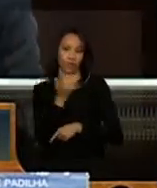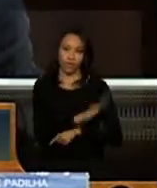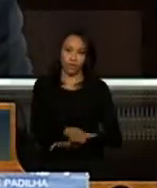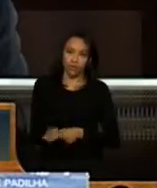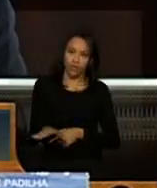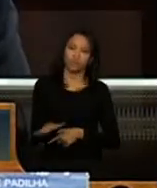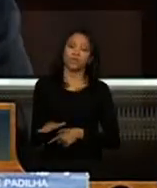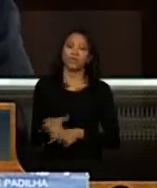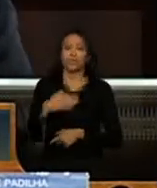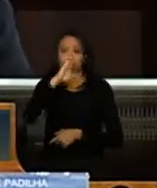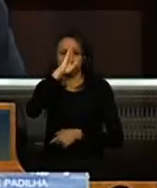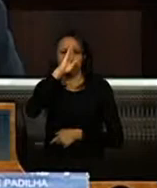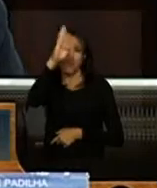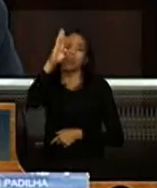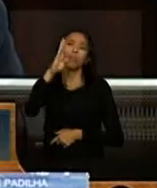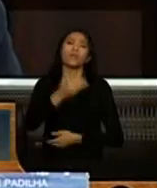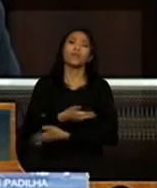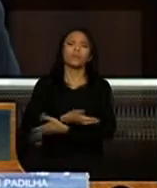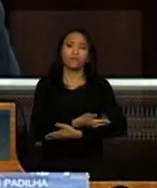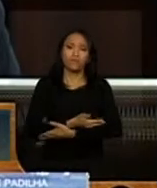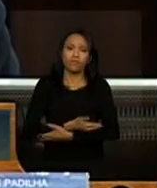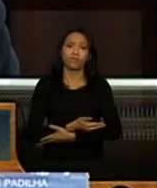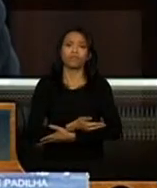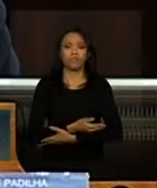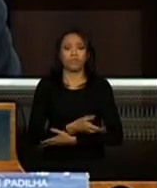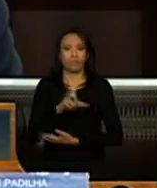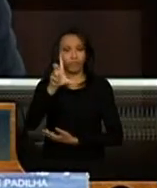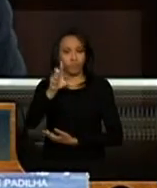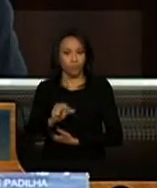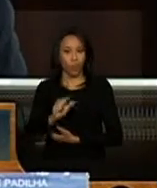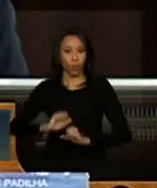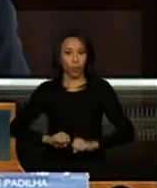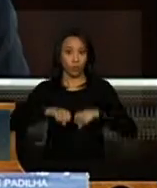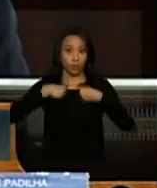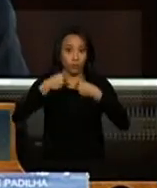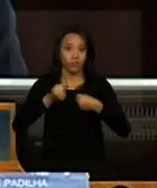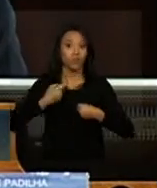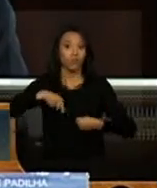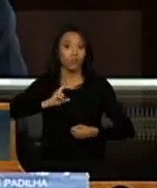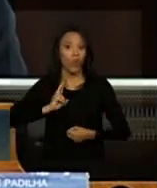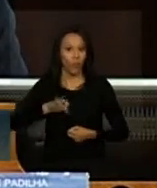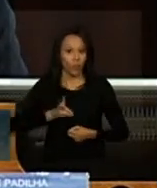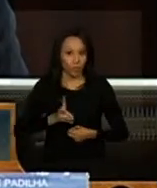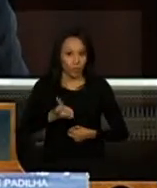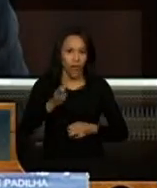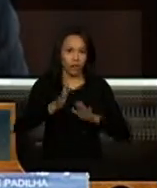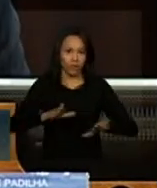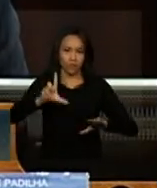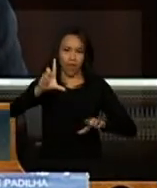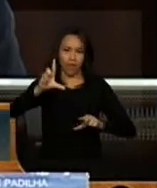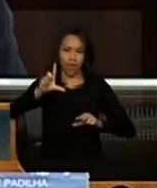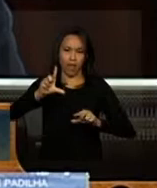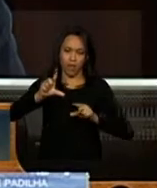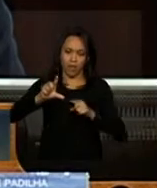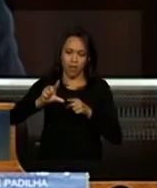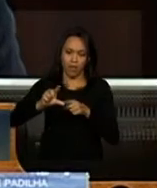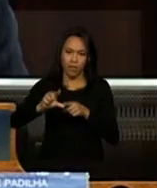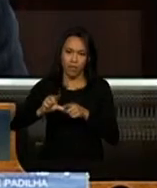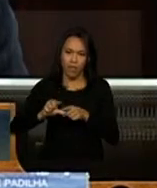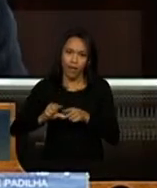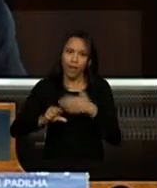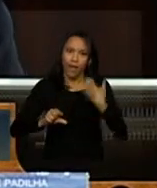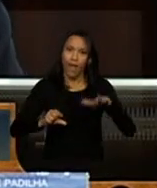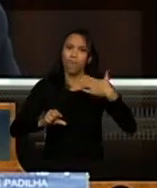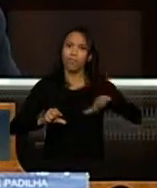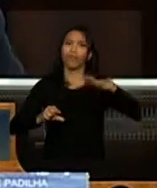infância, sobretudo a mortalidade infantil, o esforço para continuar o ritmo de redução, intensificar a redução, é ainda